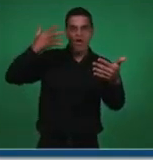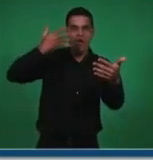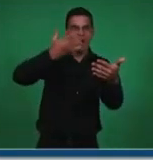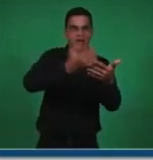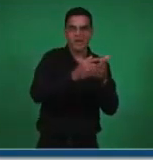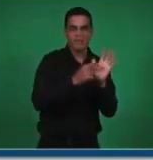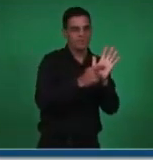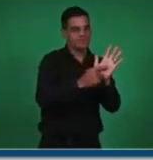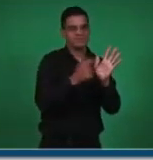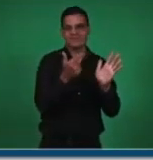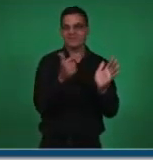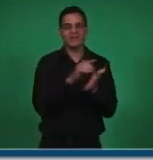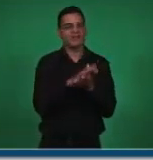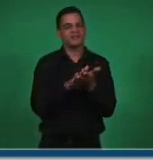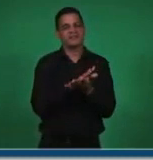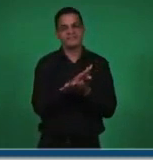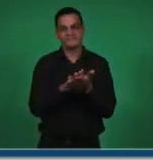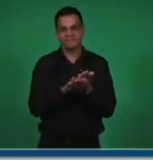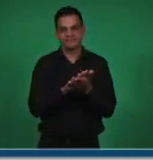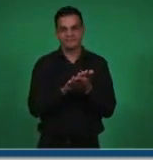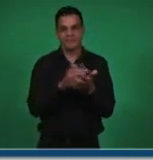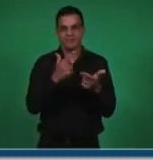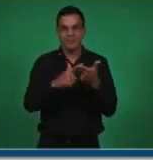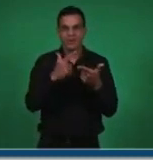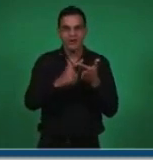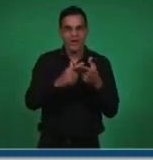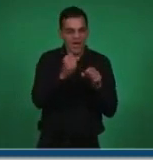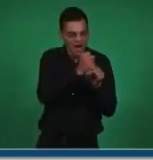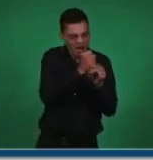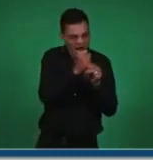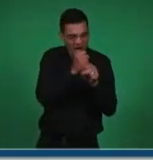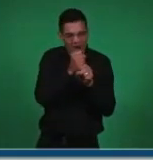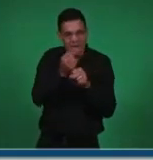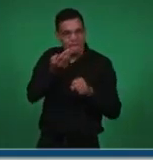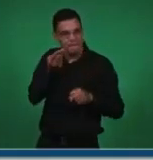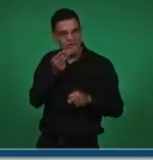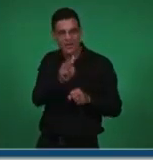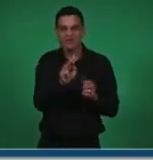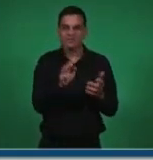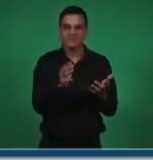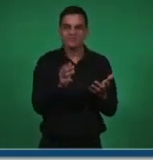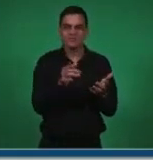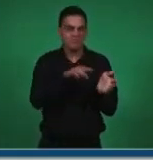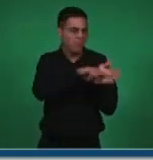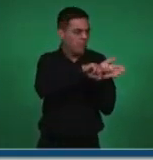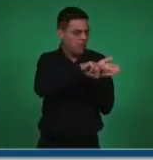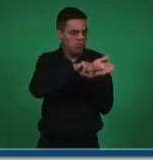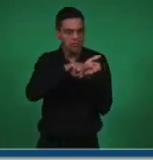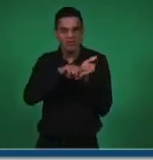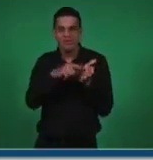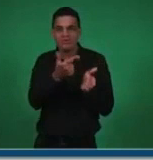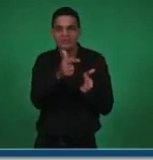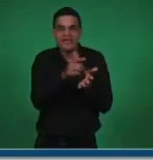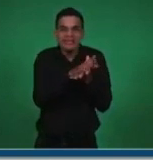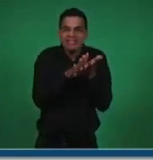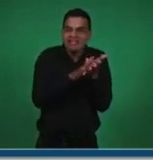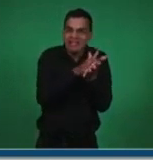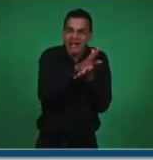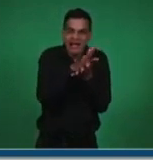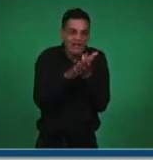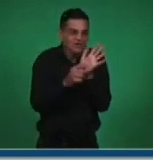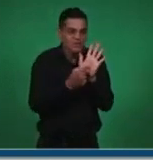observável, porque ela precisa de milhões e milhões de anos para poder ser observada. Não existe qualquer registro, fóssil ou